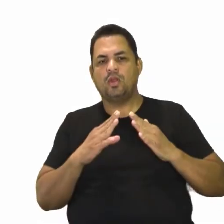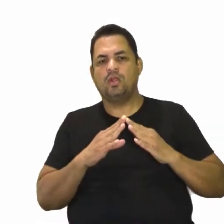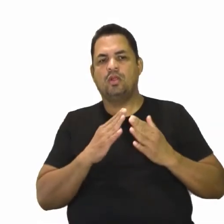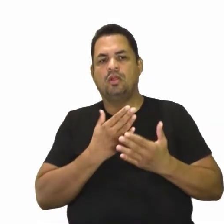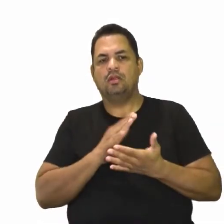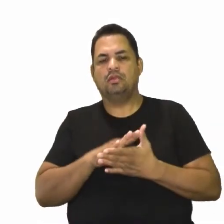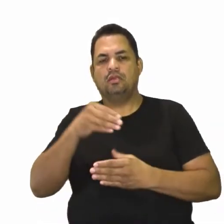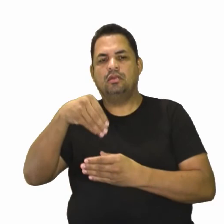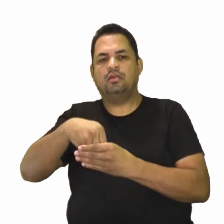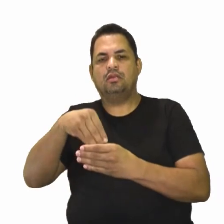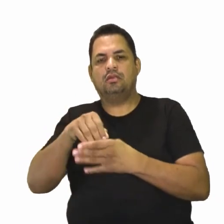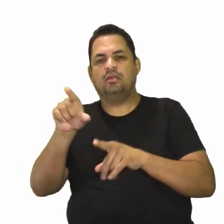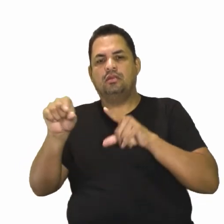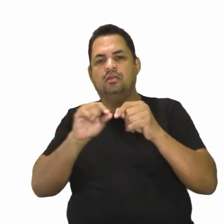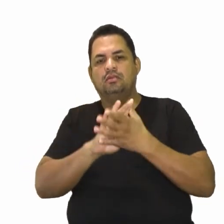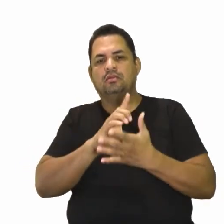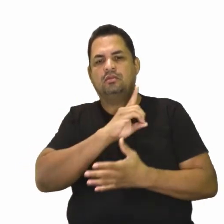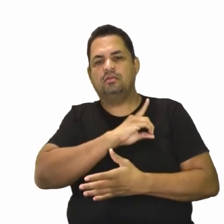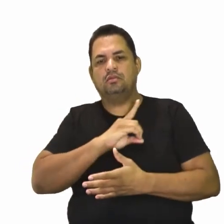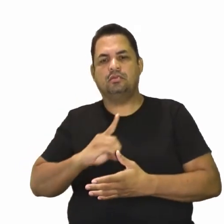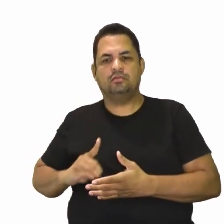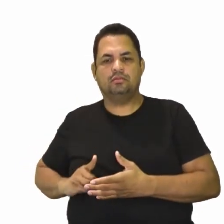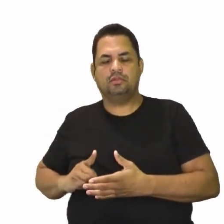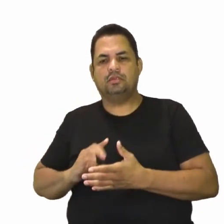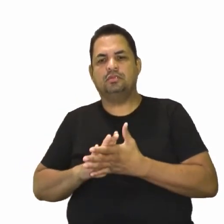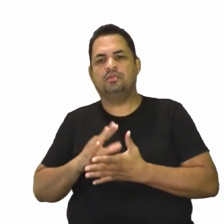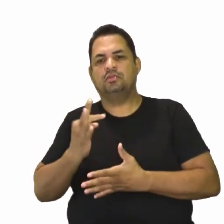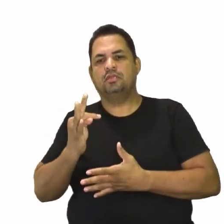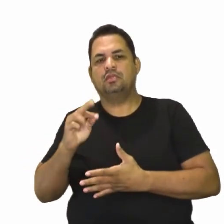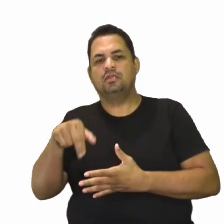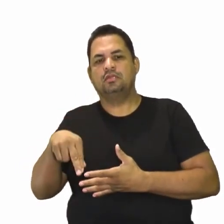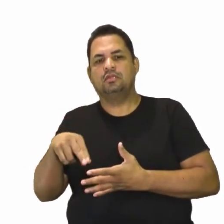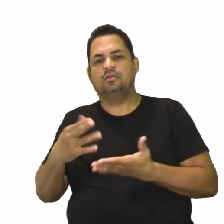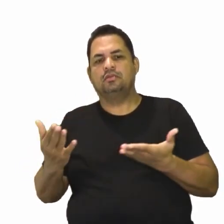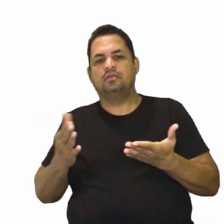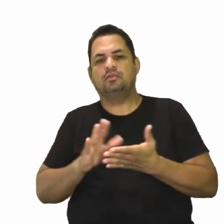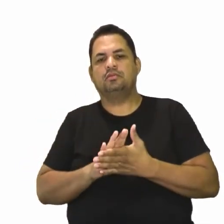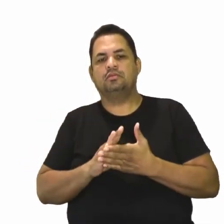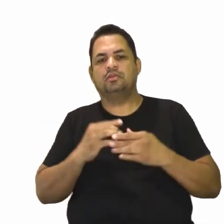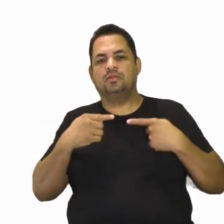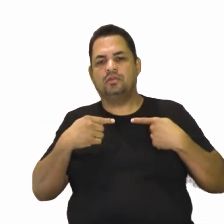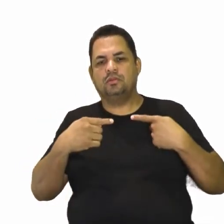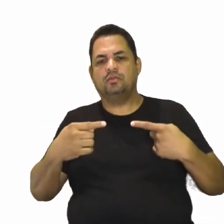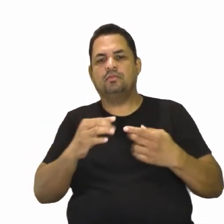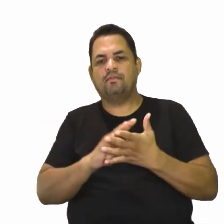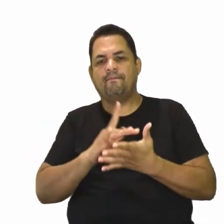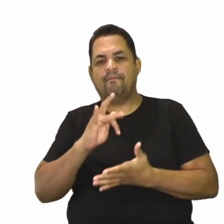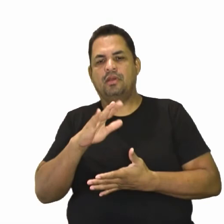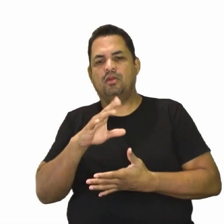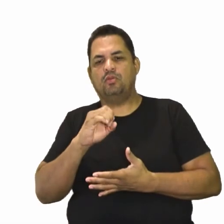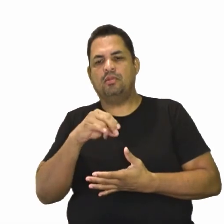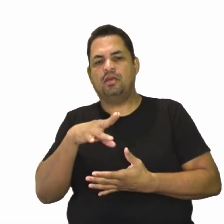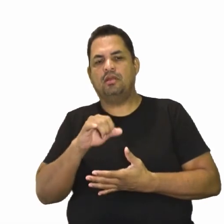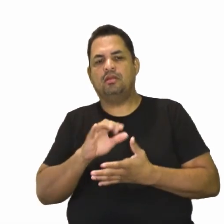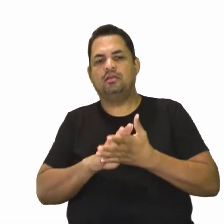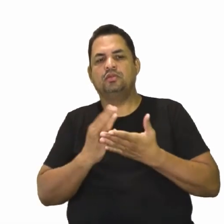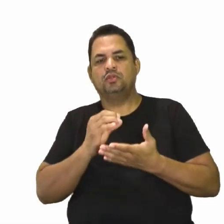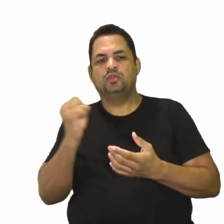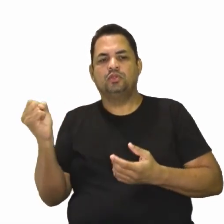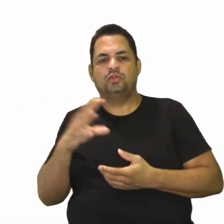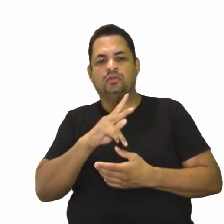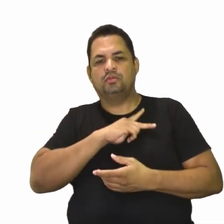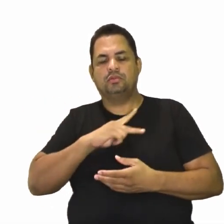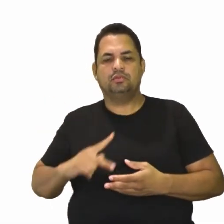eleitoral escolheria o deputado Tancredo Neves, que concorreu com Paulo Maluf como